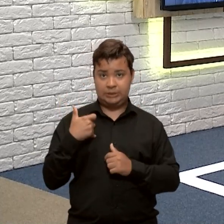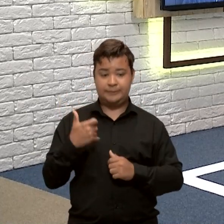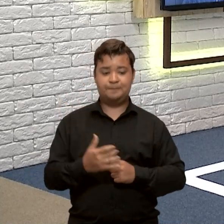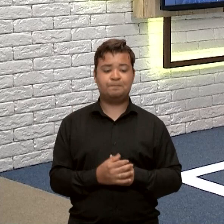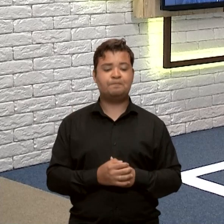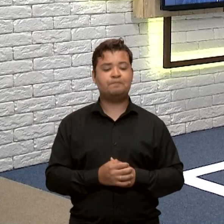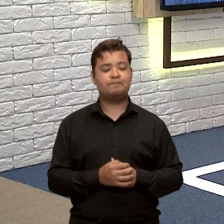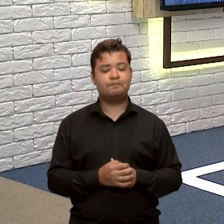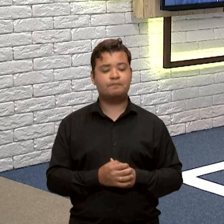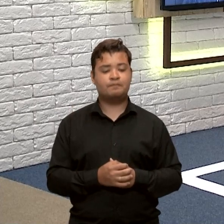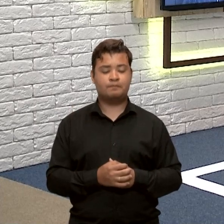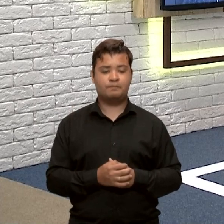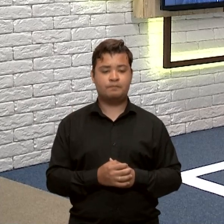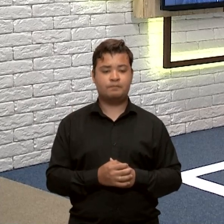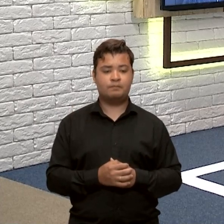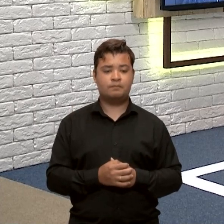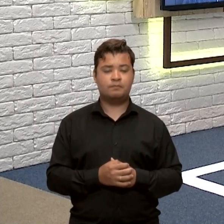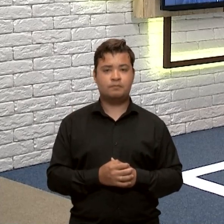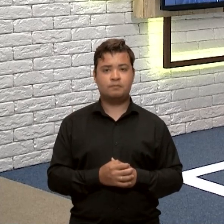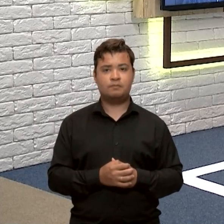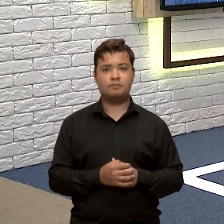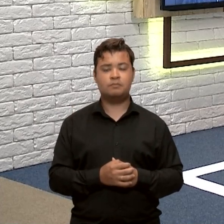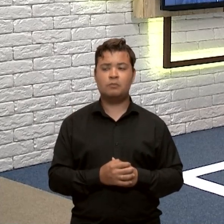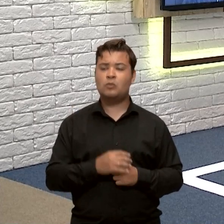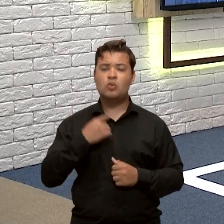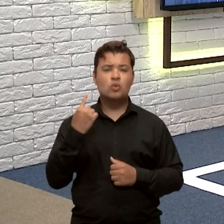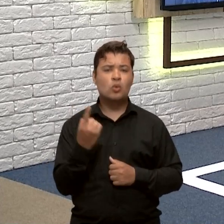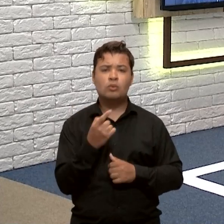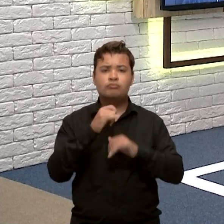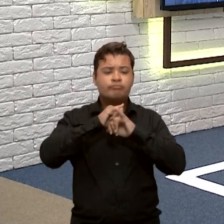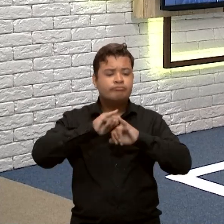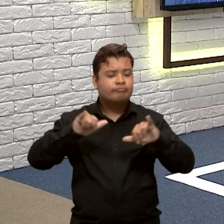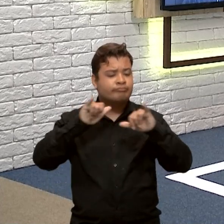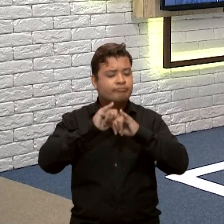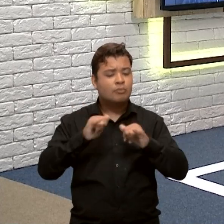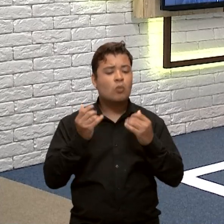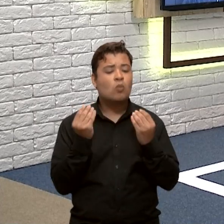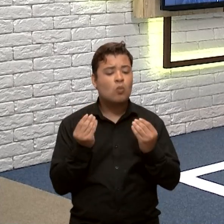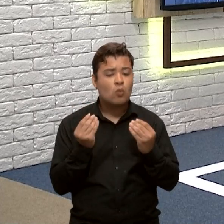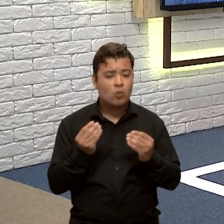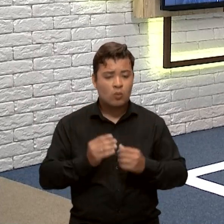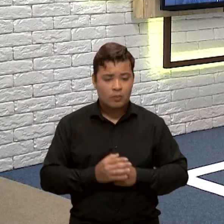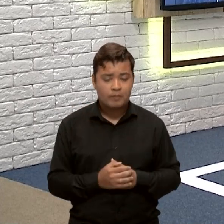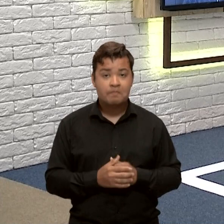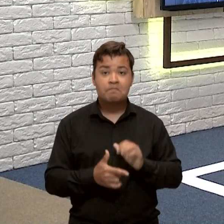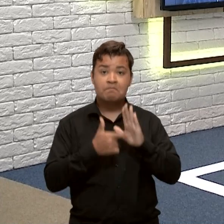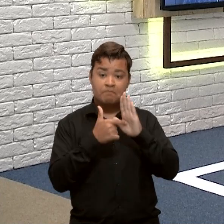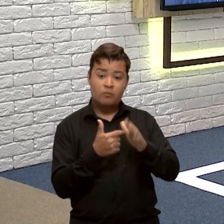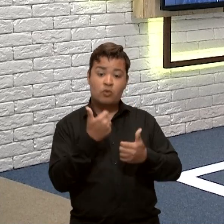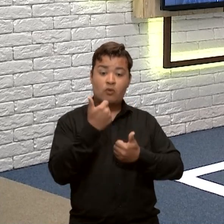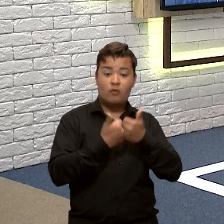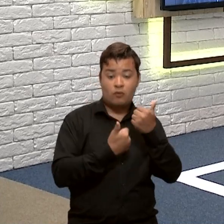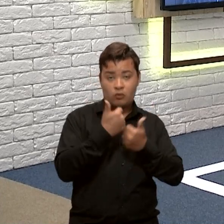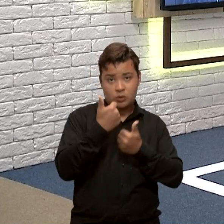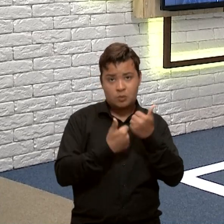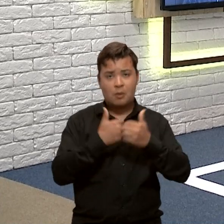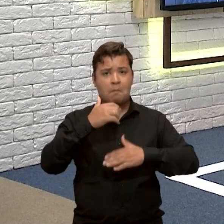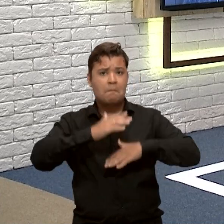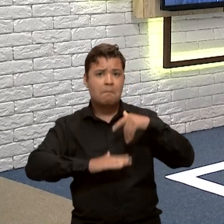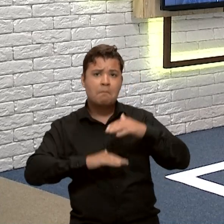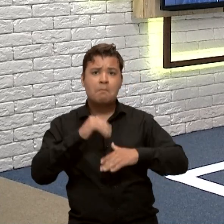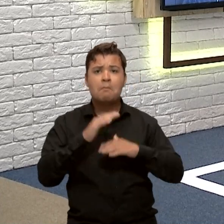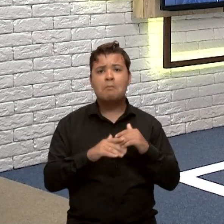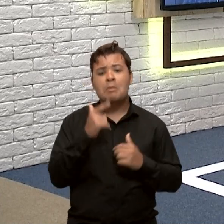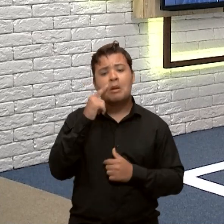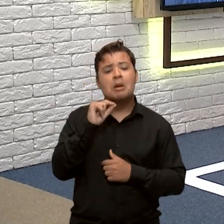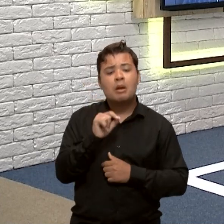principal forma de divulgar é que o futebol é para praticar quem gosta de jogar futebol. Com isso, a